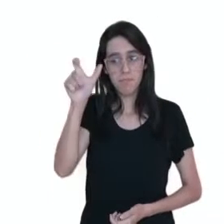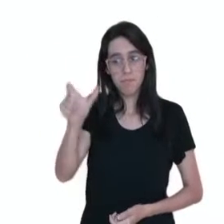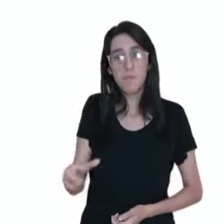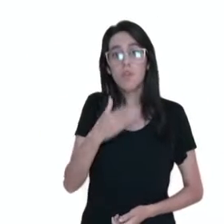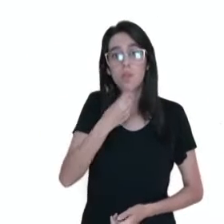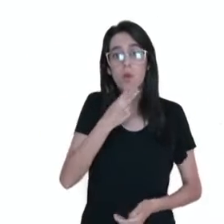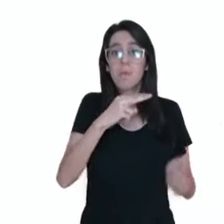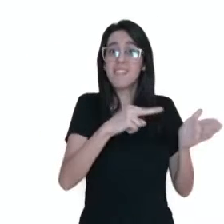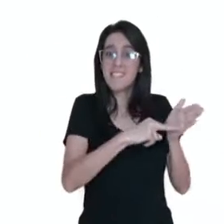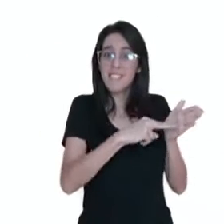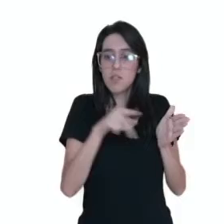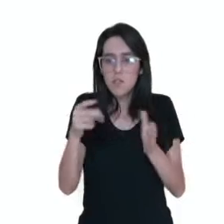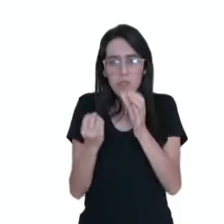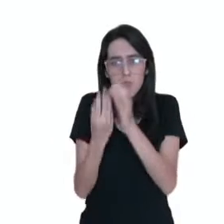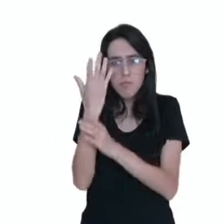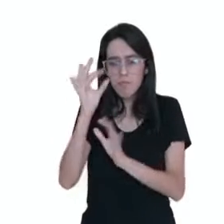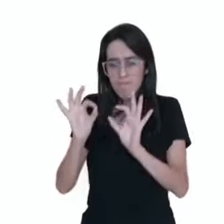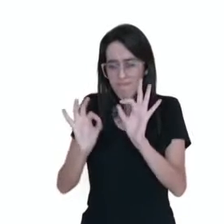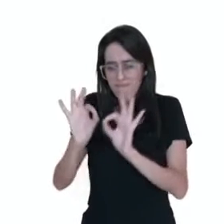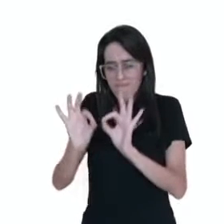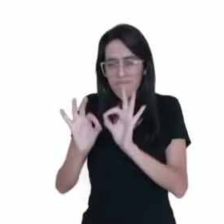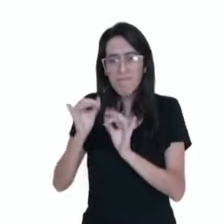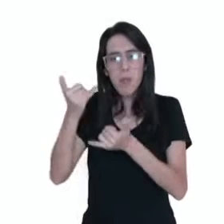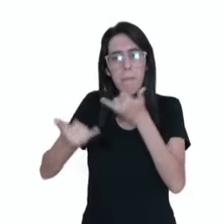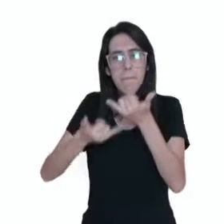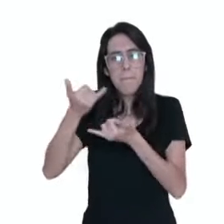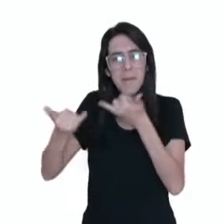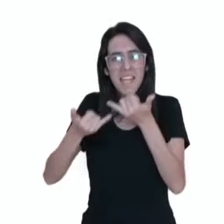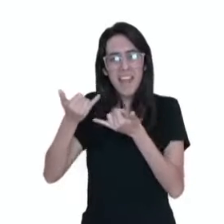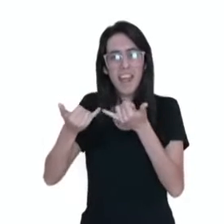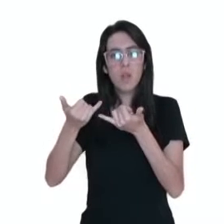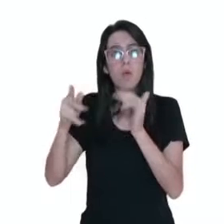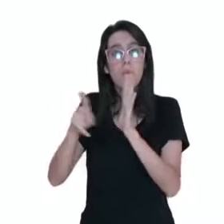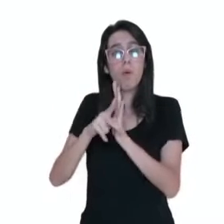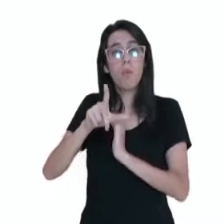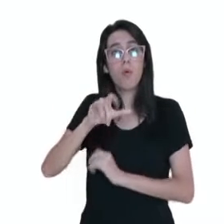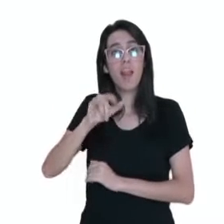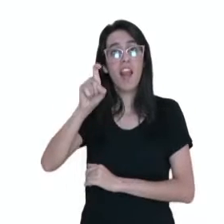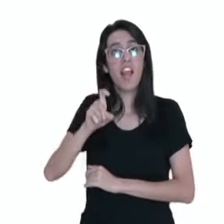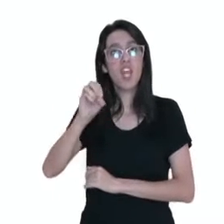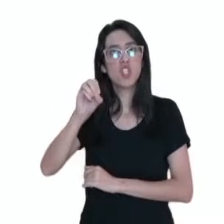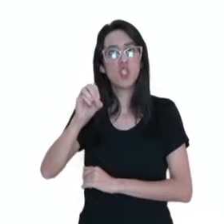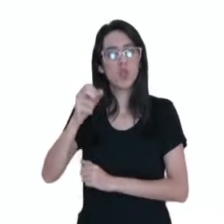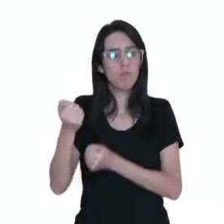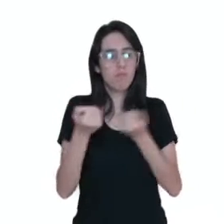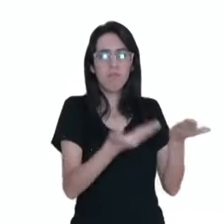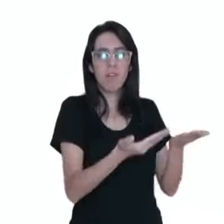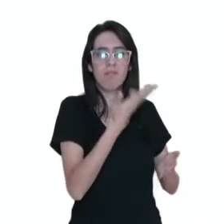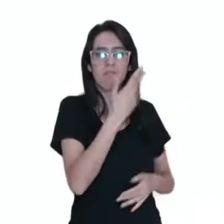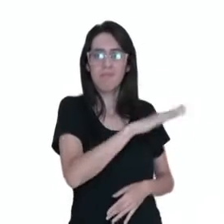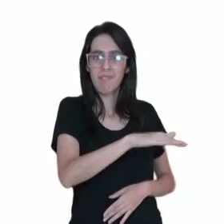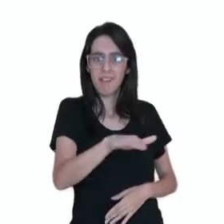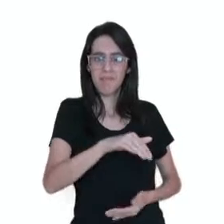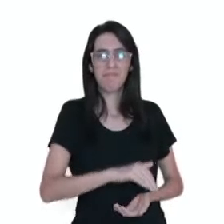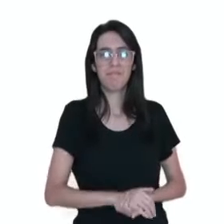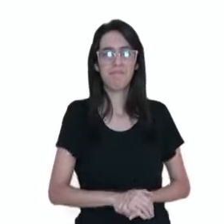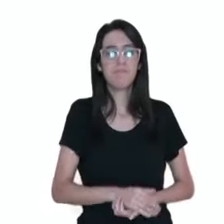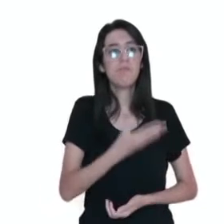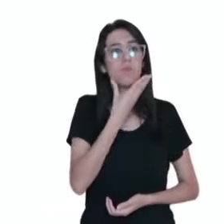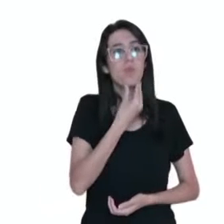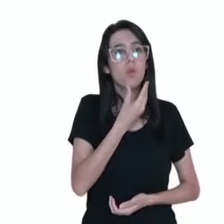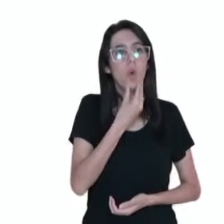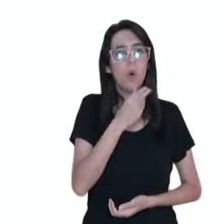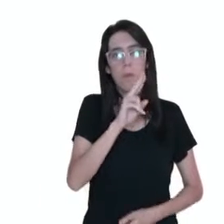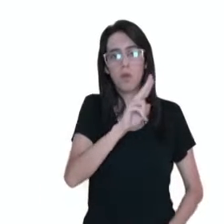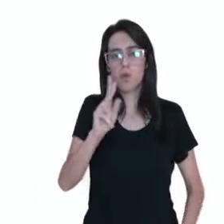crianças refugiadas com material retirado do lixo. O carpinteiro Karen, de 65